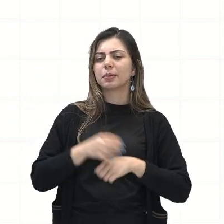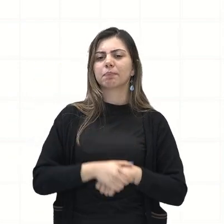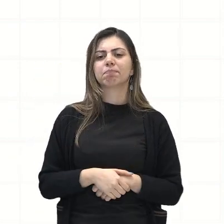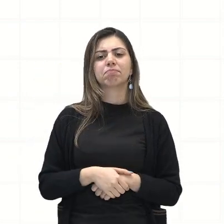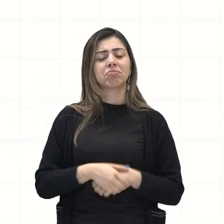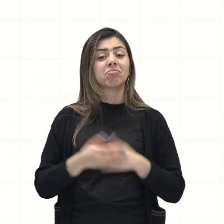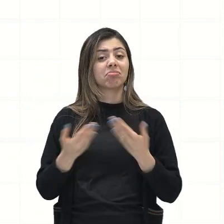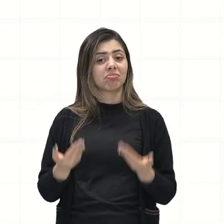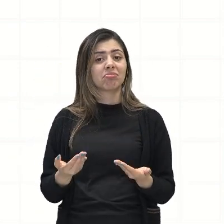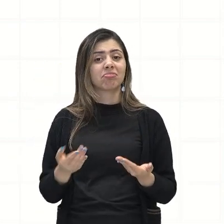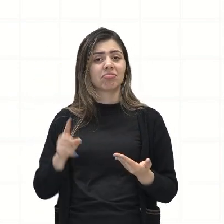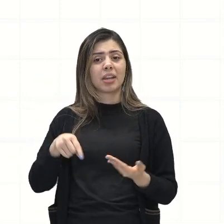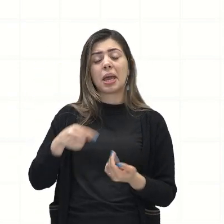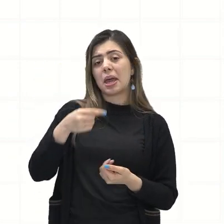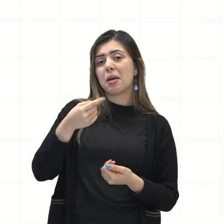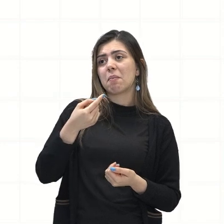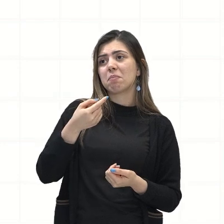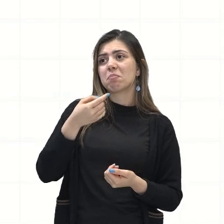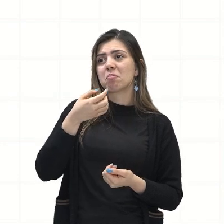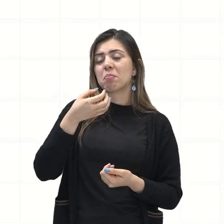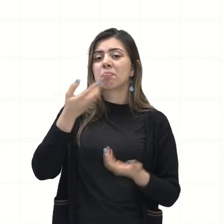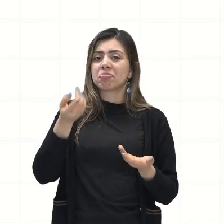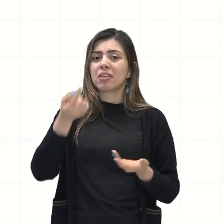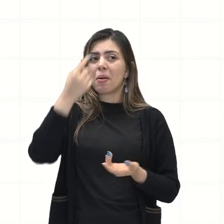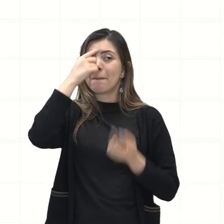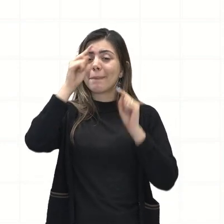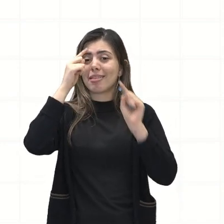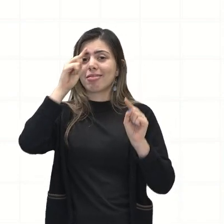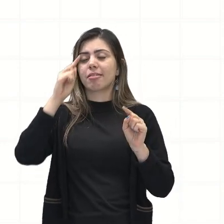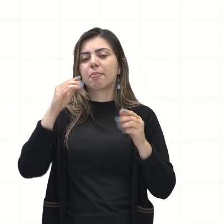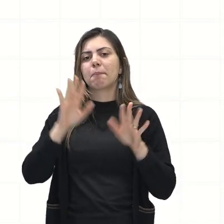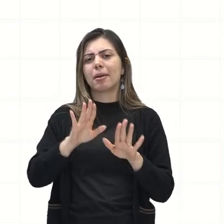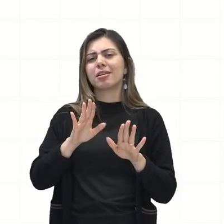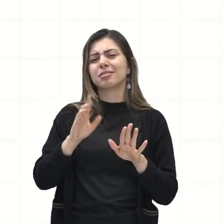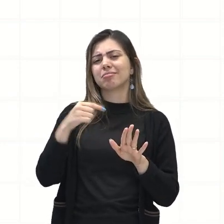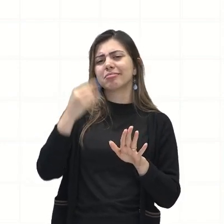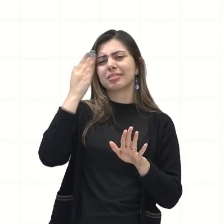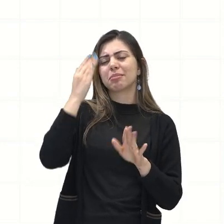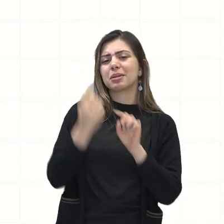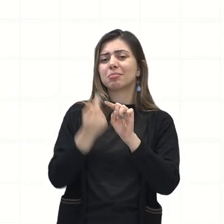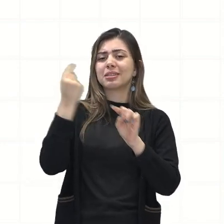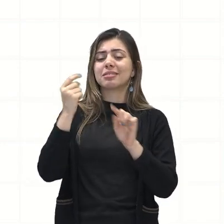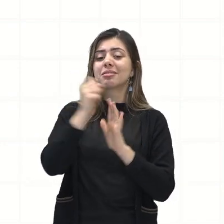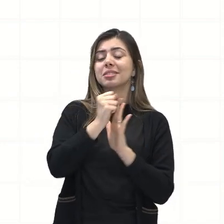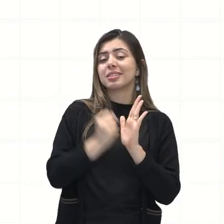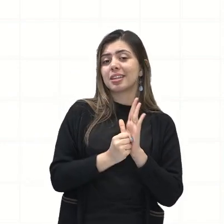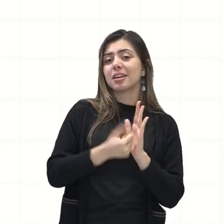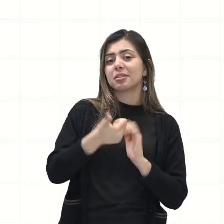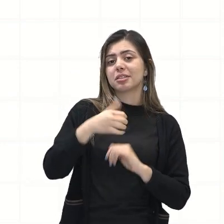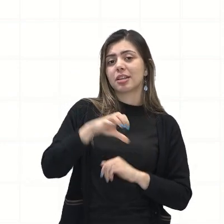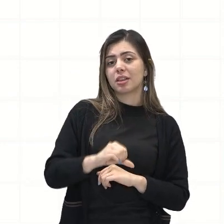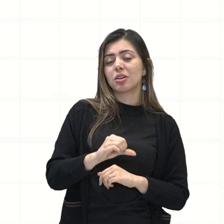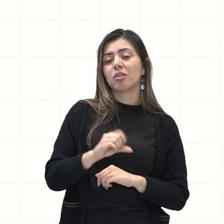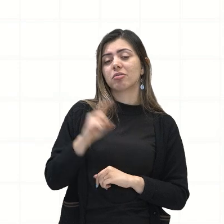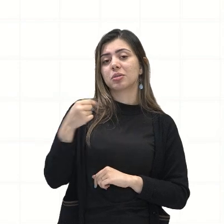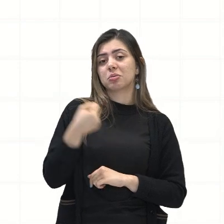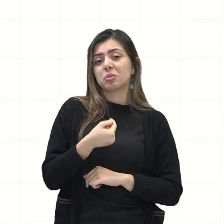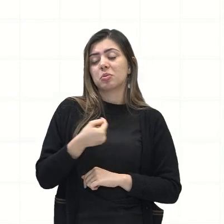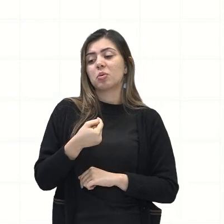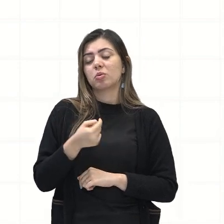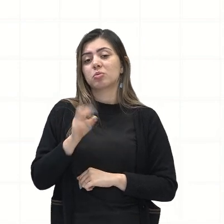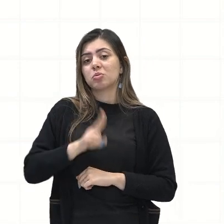Que deplorável de um modo geral. Mas entenda, durante o século XIX você vai ter a utilização